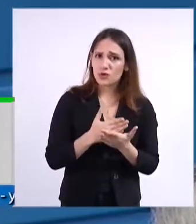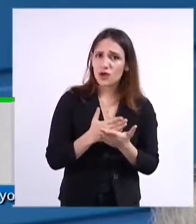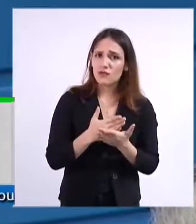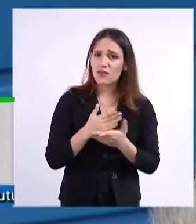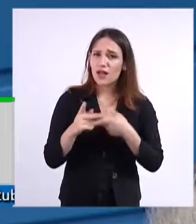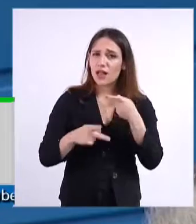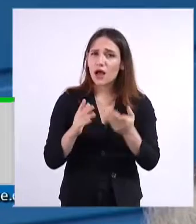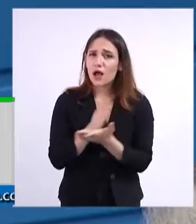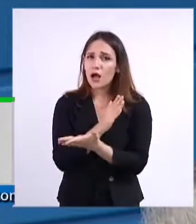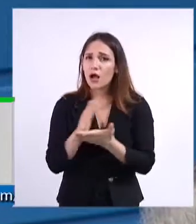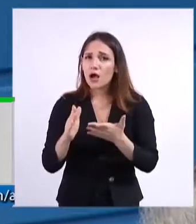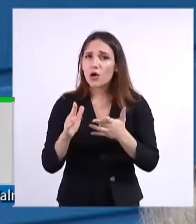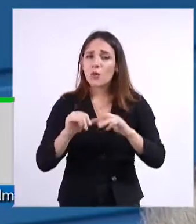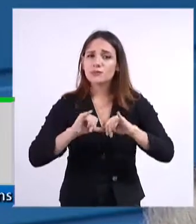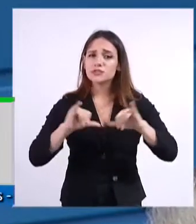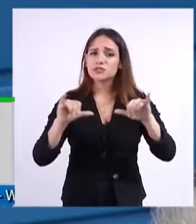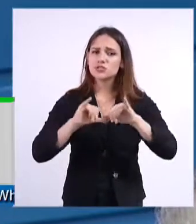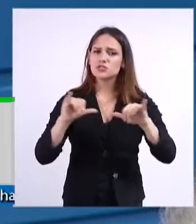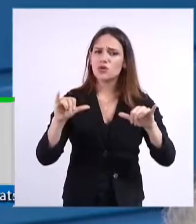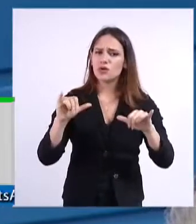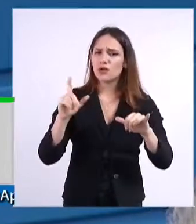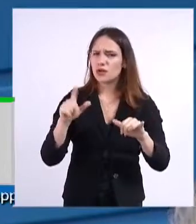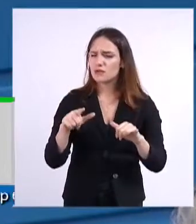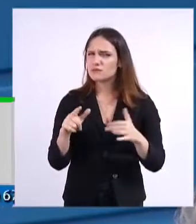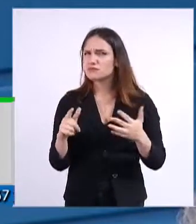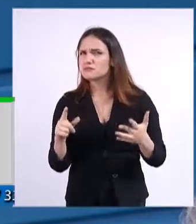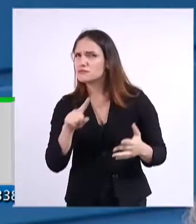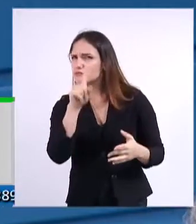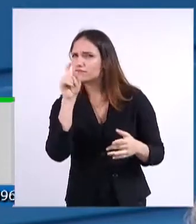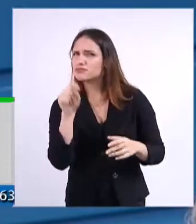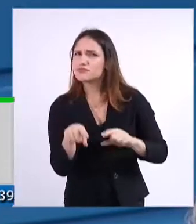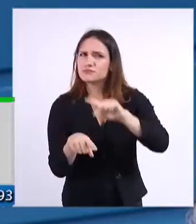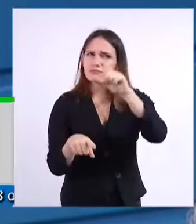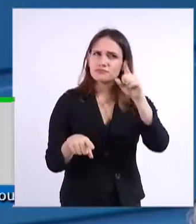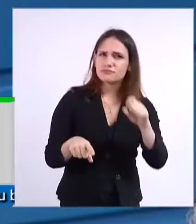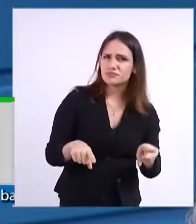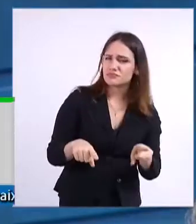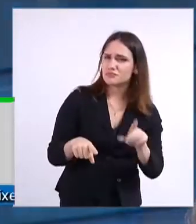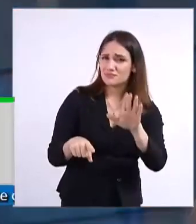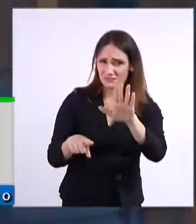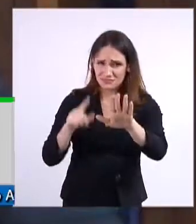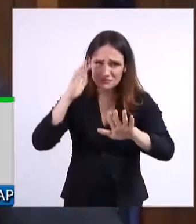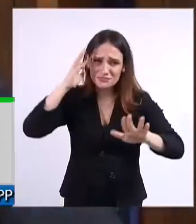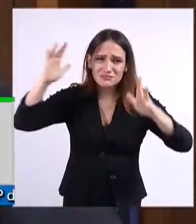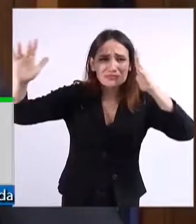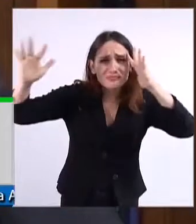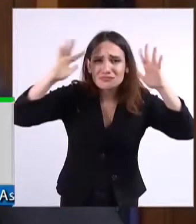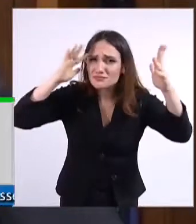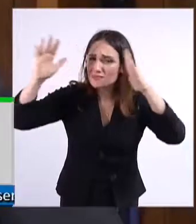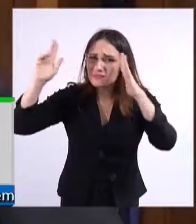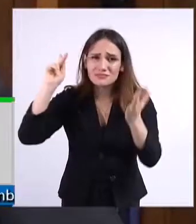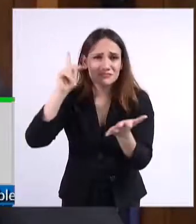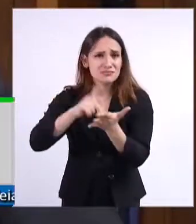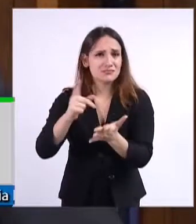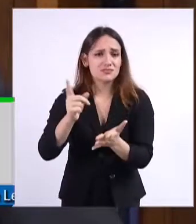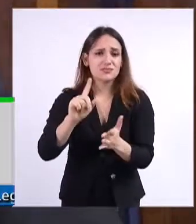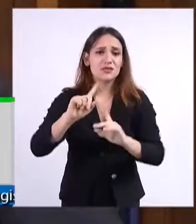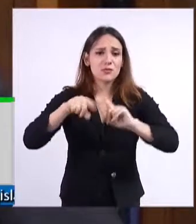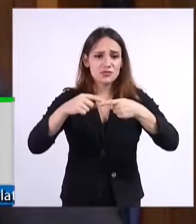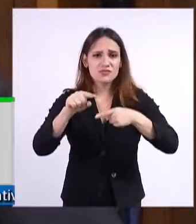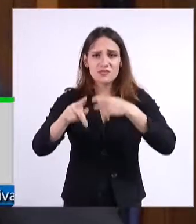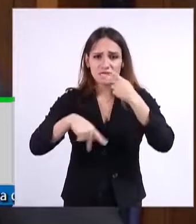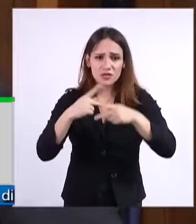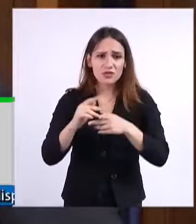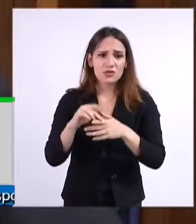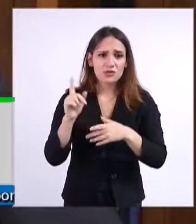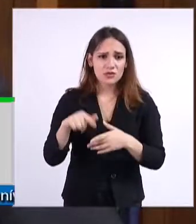fatos de filme de mistério, de suspense, mas de pura fantasia. E logo depois, Vossa Excelência já foi para um